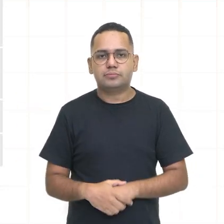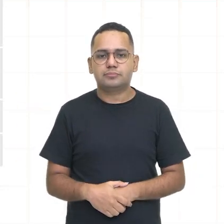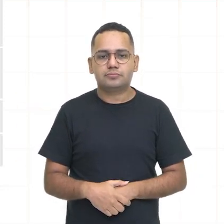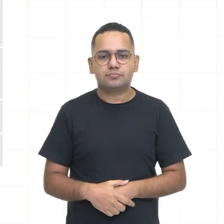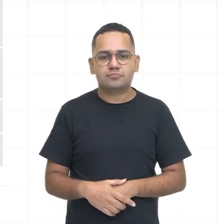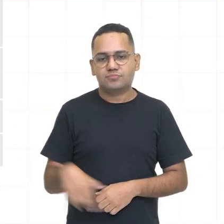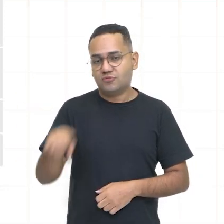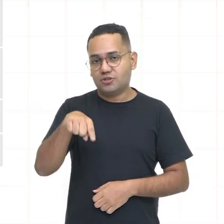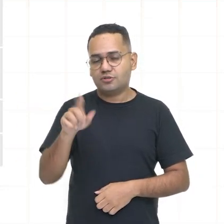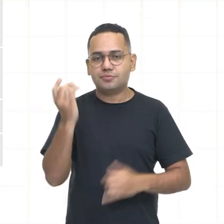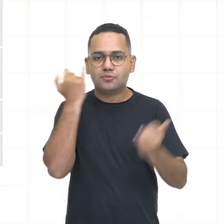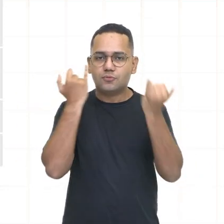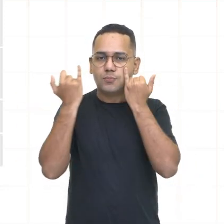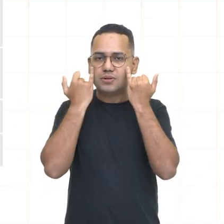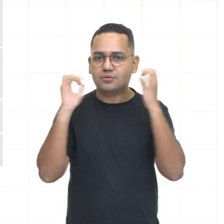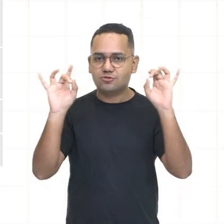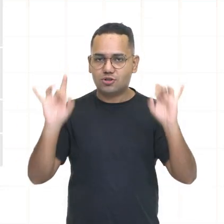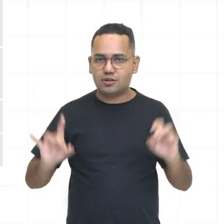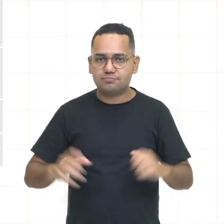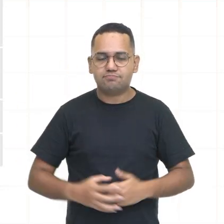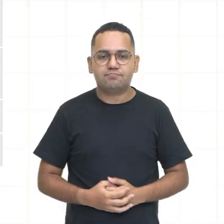os aliancistas e os